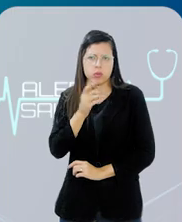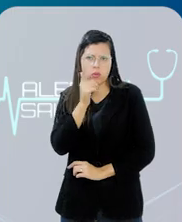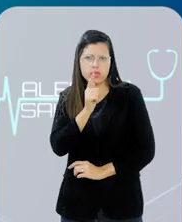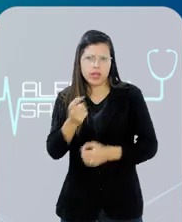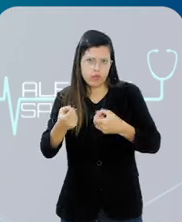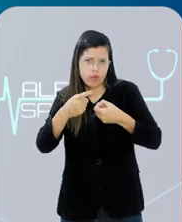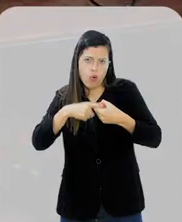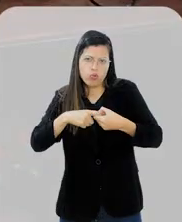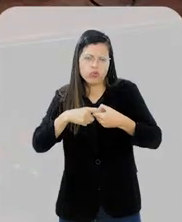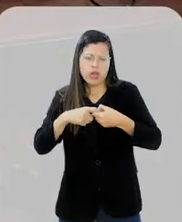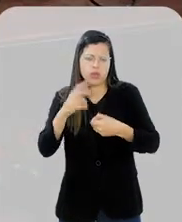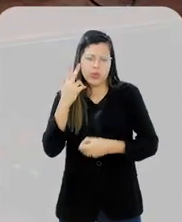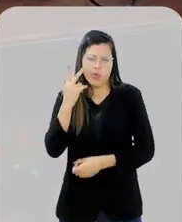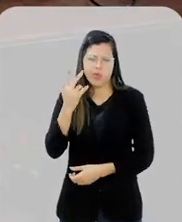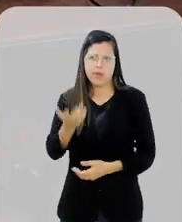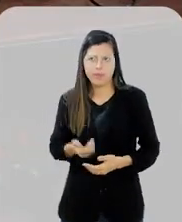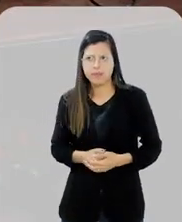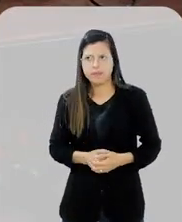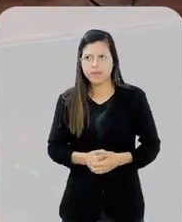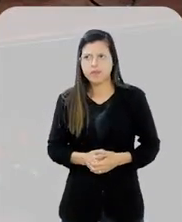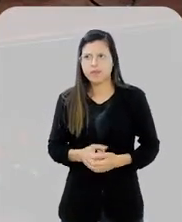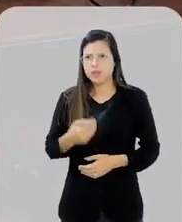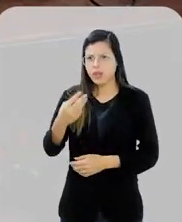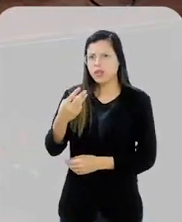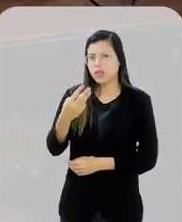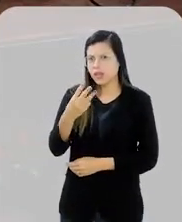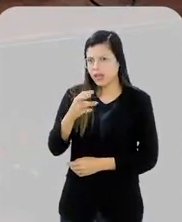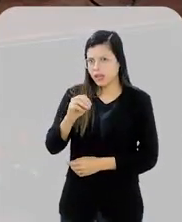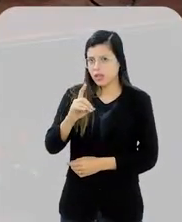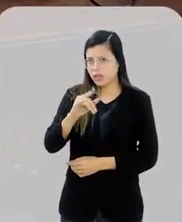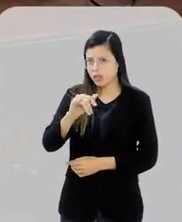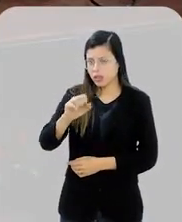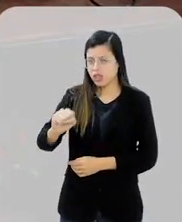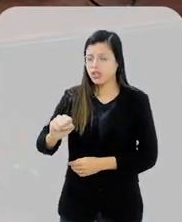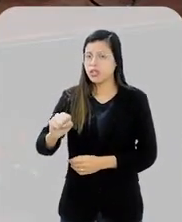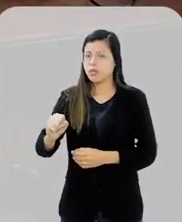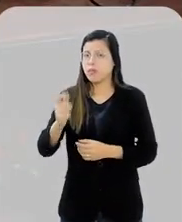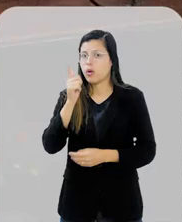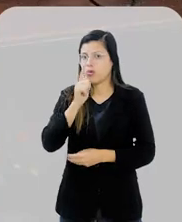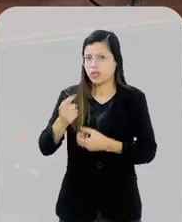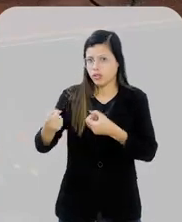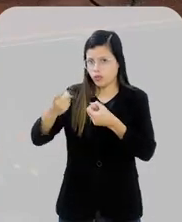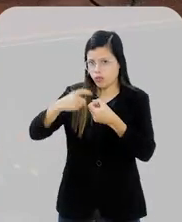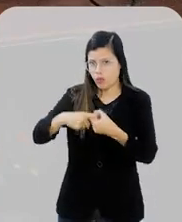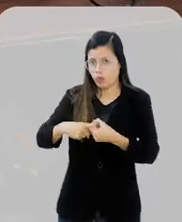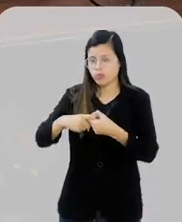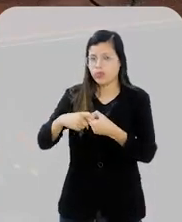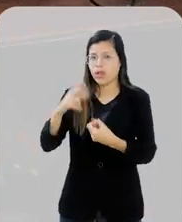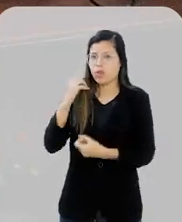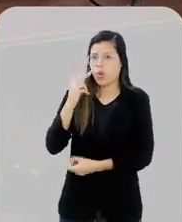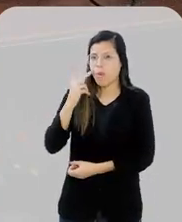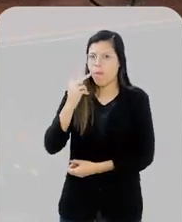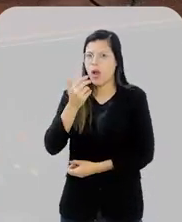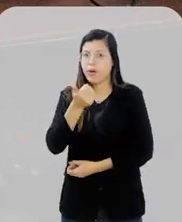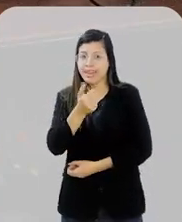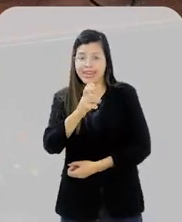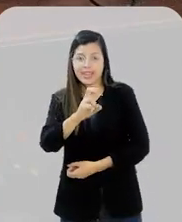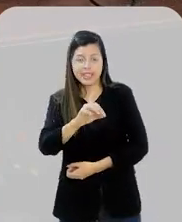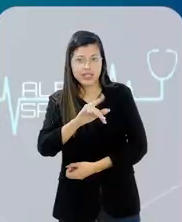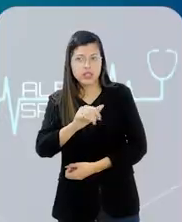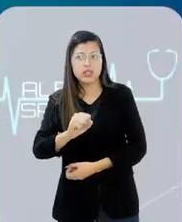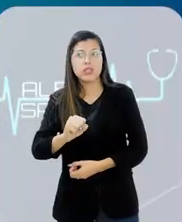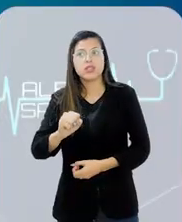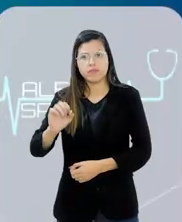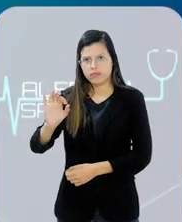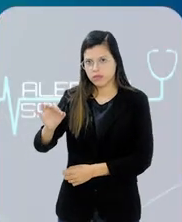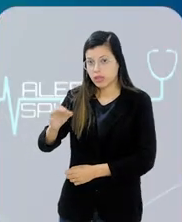normais do dia a dia. Geralmente é então 30 dias para que ela possa voltar à rotina normal dela, é isso? Com 15 ela já Exato, 30 consegue. dias